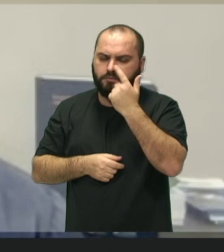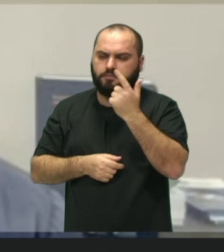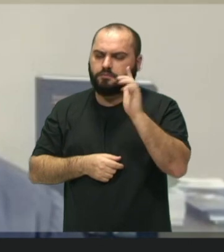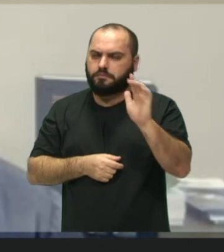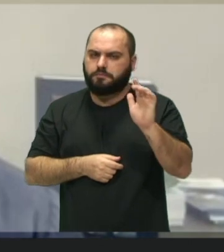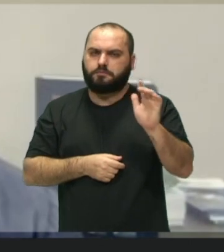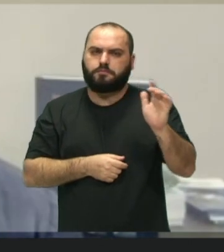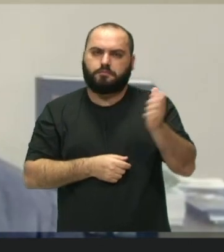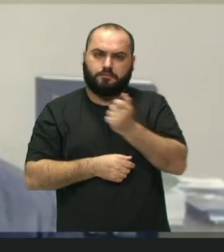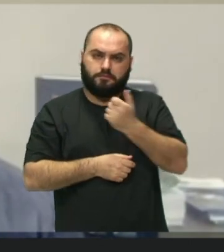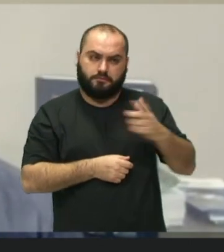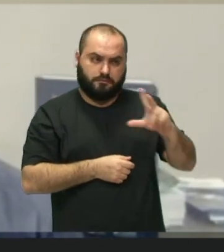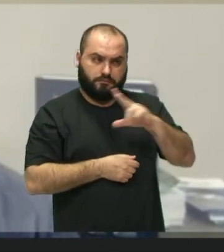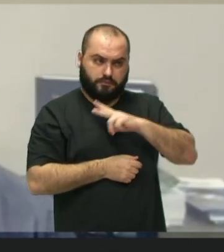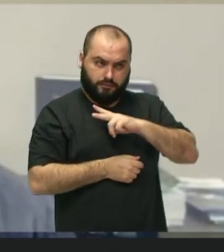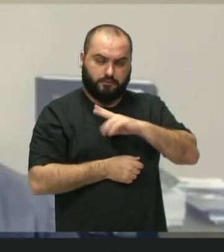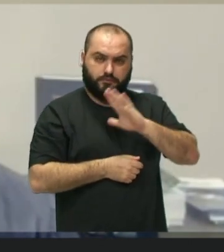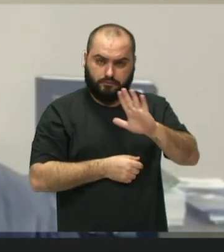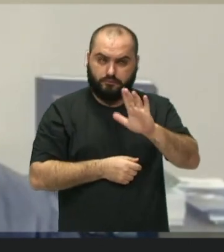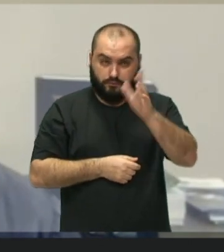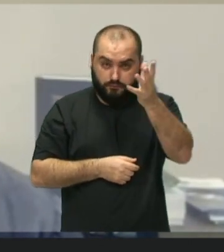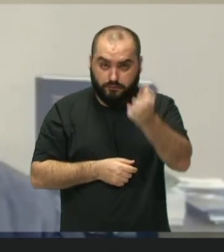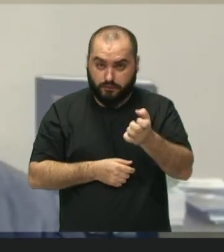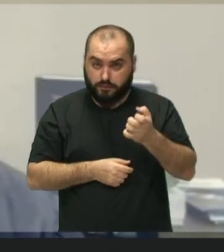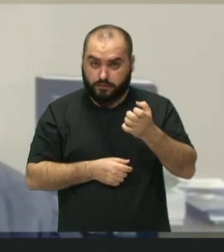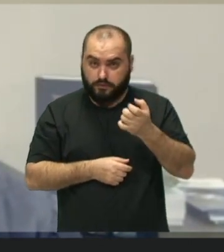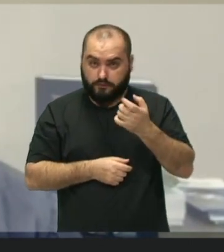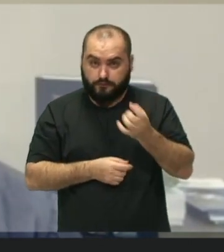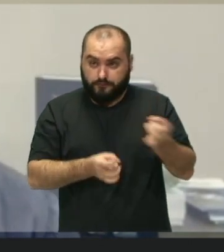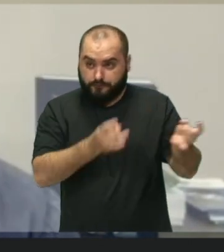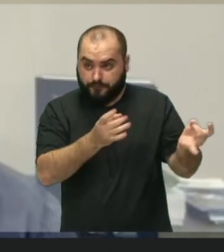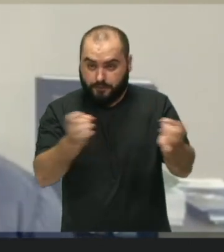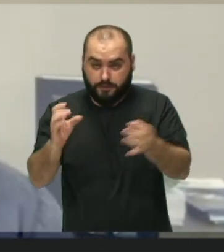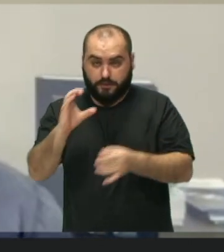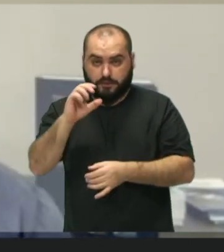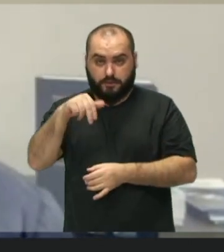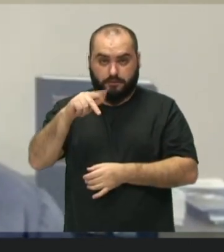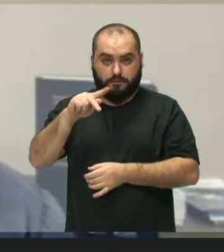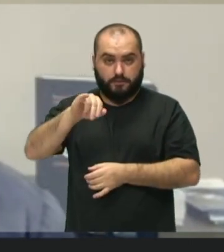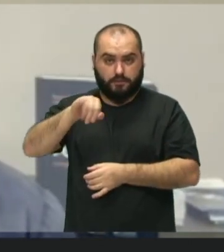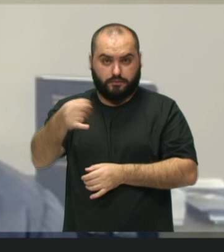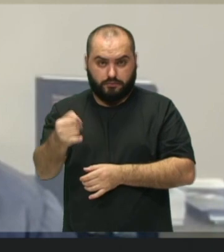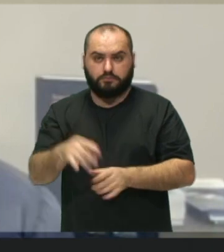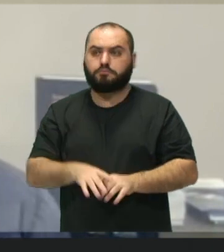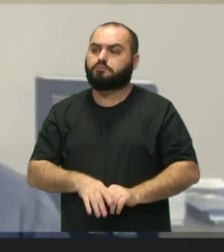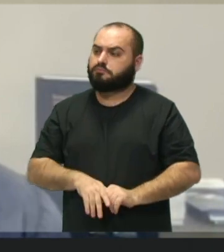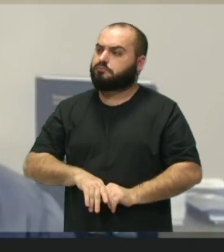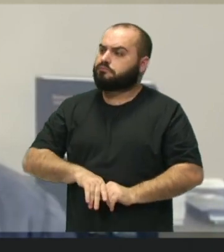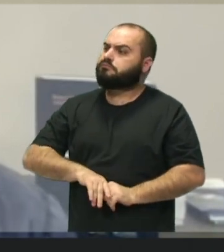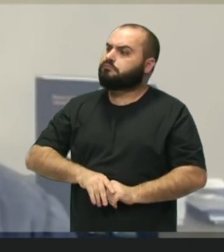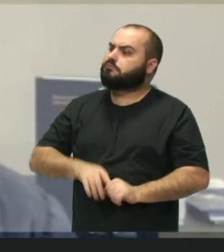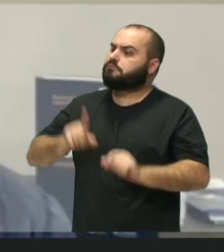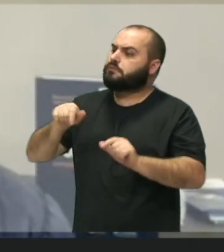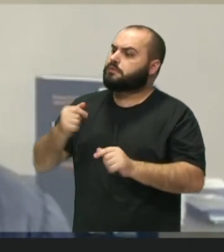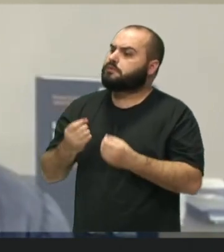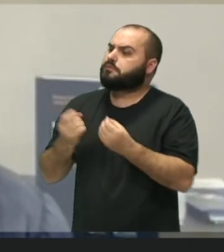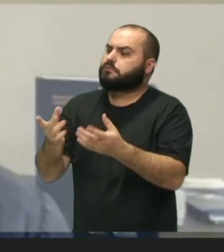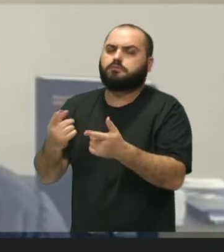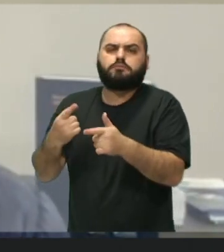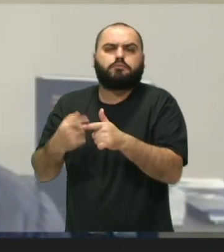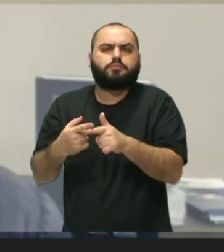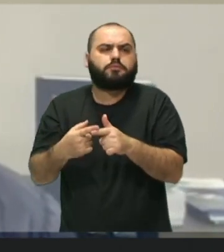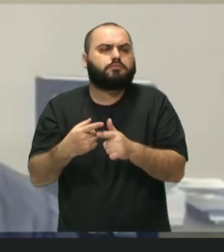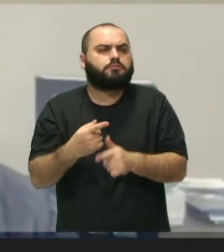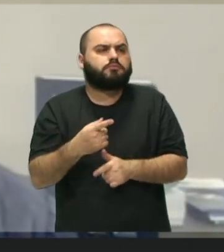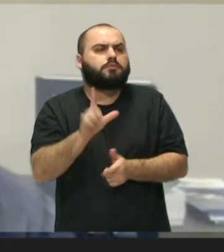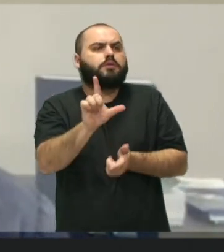privado. Eu falo, olha, você gostaria de vender para um CNPJ? Lógico, venderia para uma empresa. Por que você não vende por licitação? Ele é